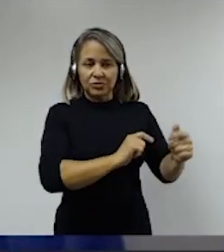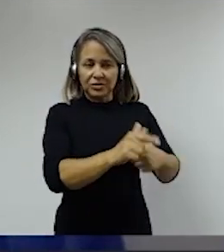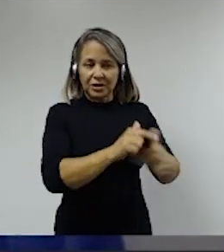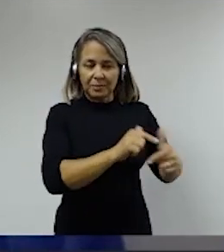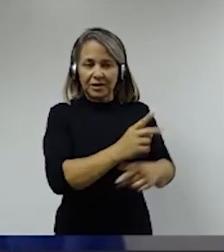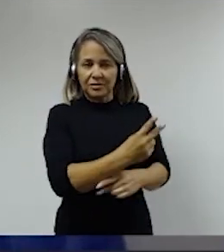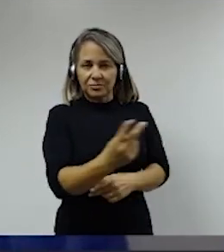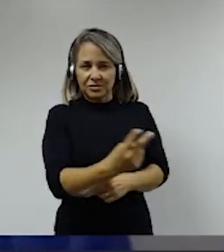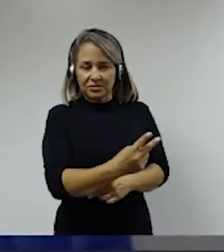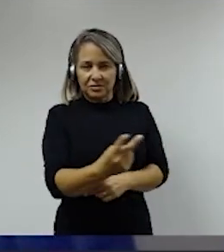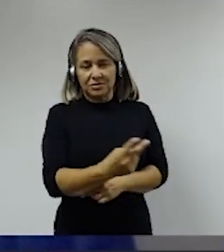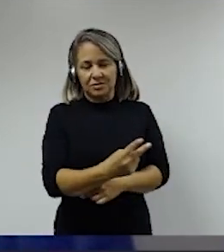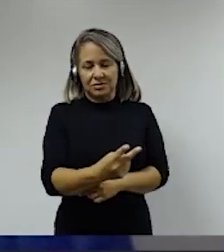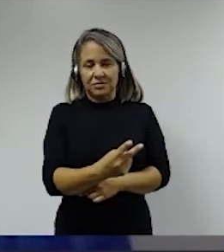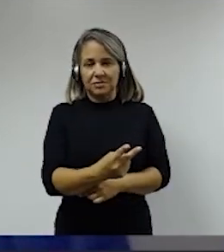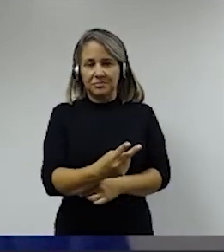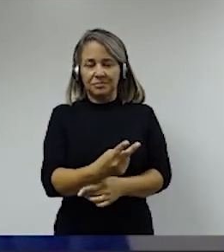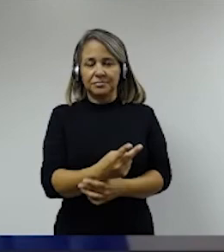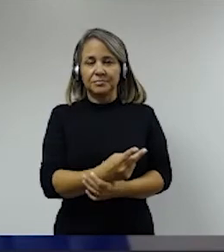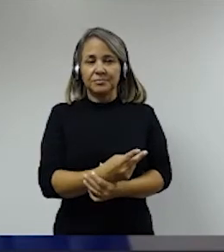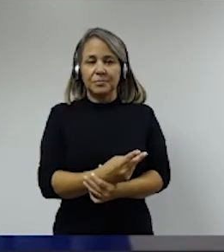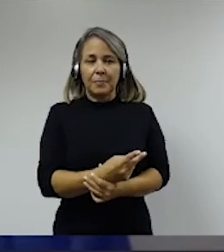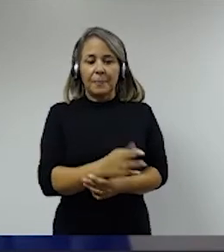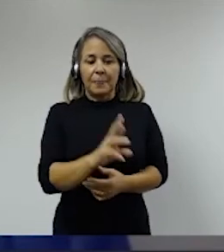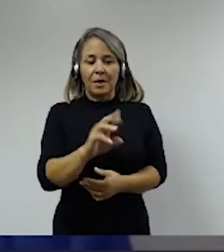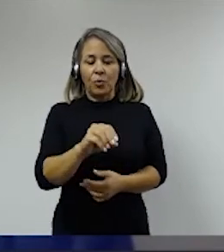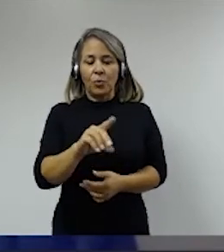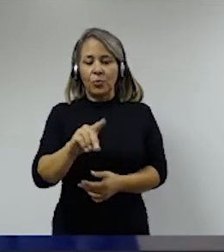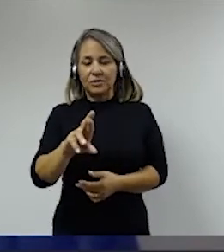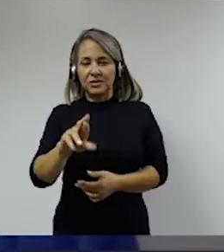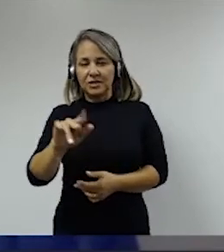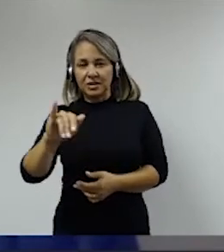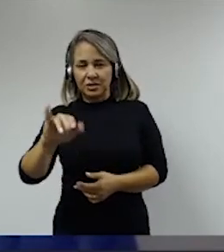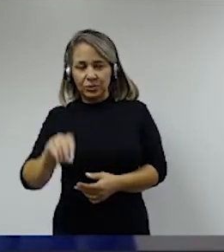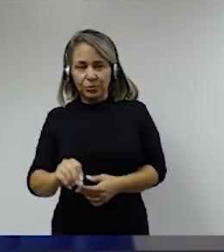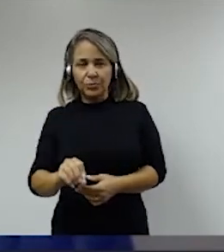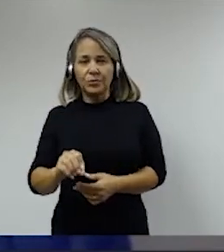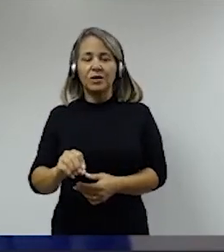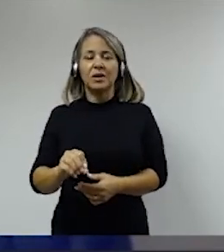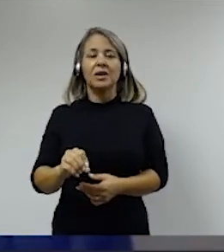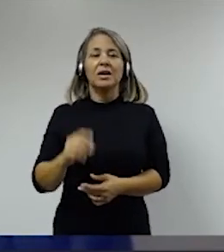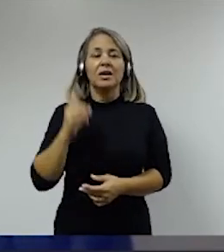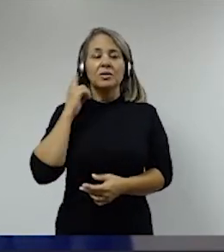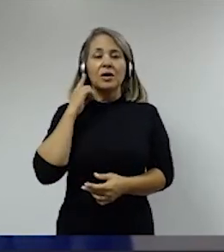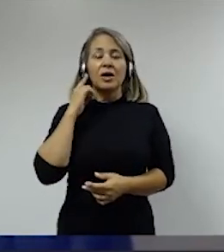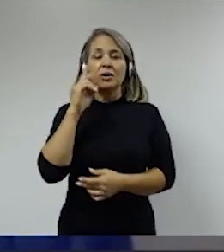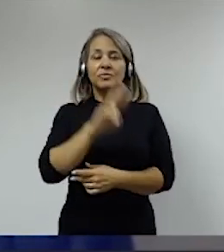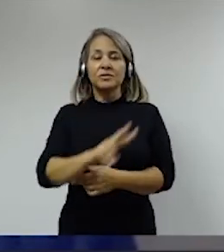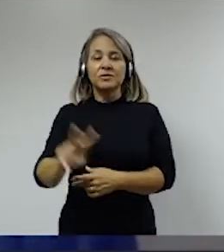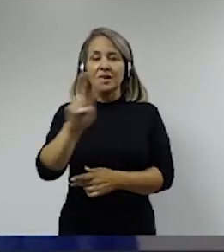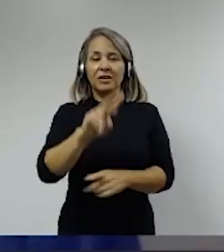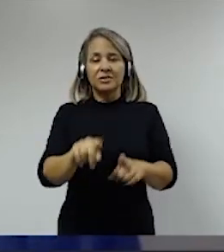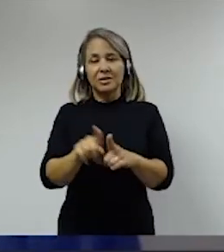dois, o Rodrigo na área de audiovisual e o Sidney na área de música, direito autoral. Como é que